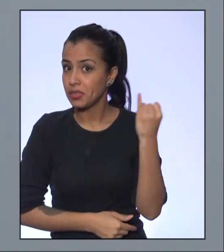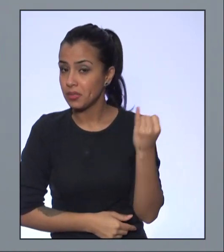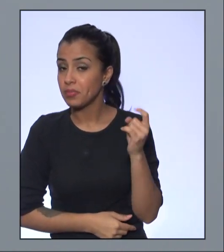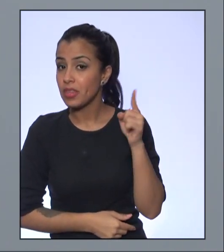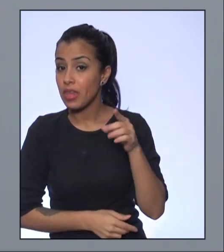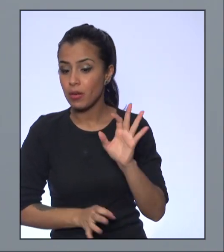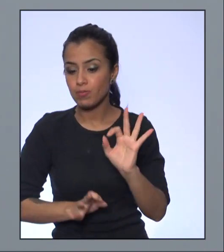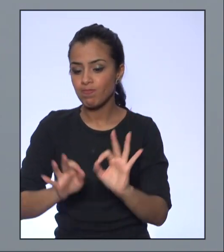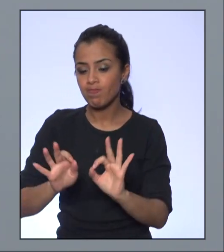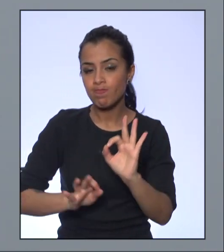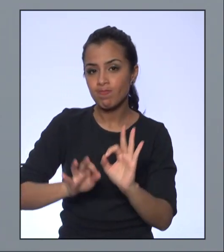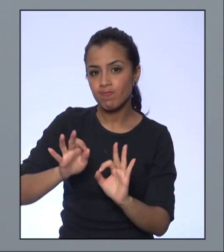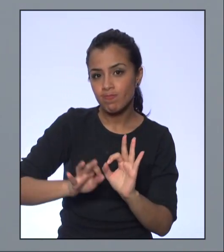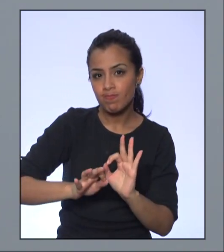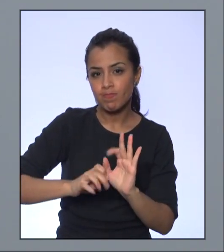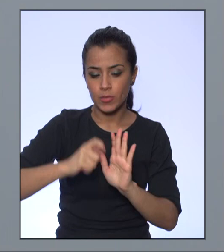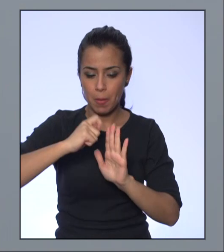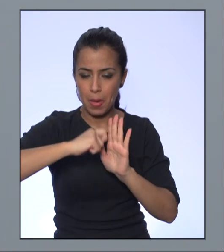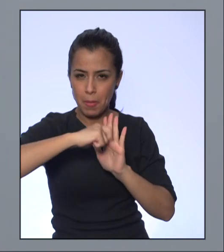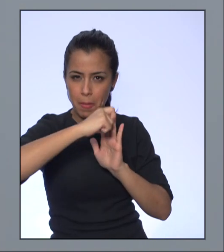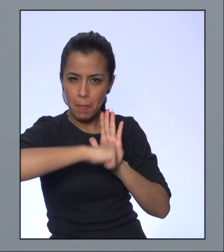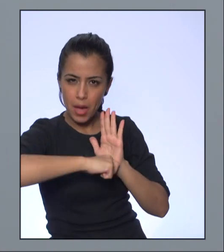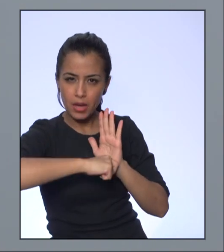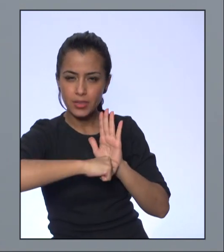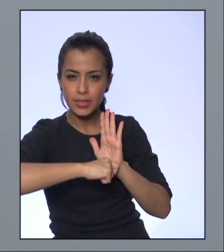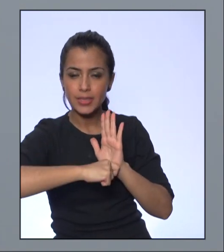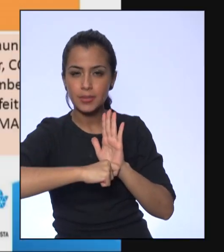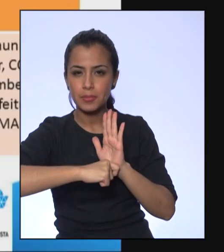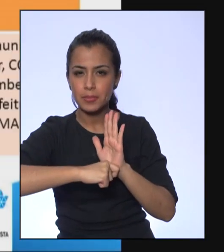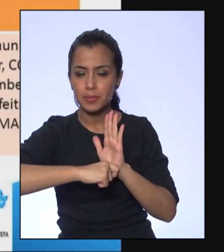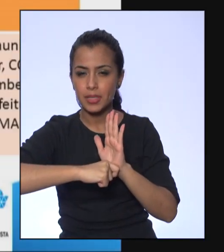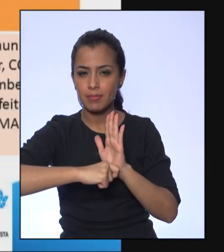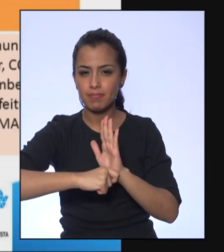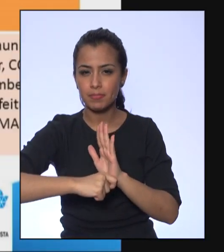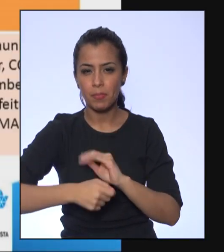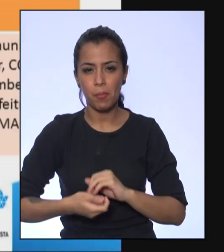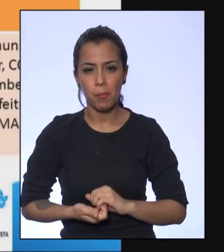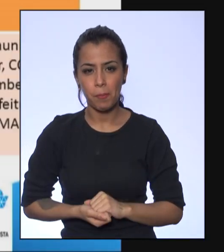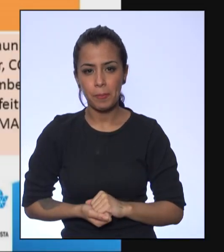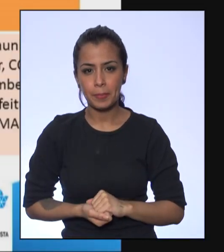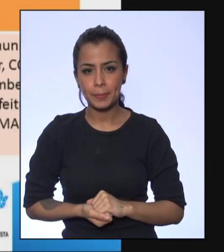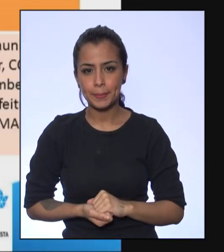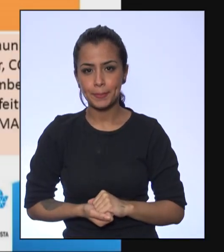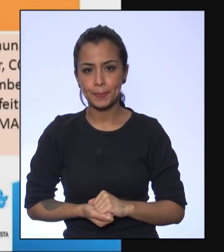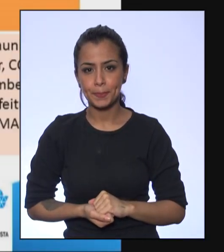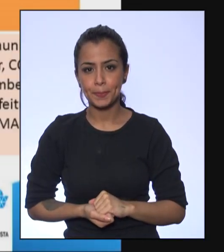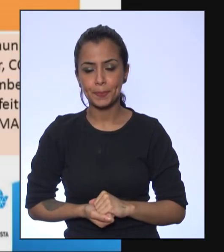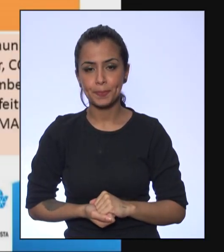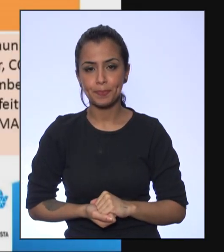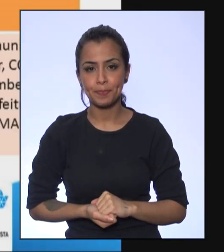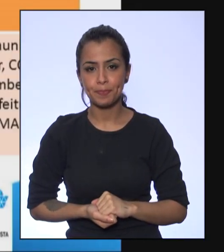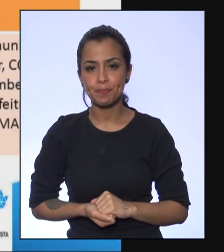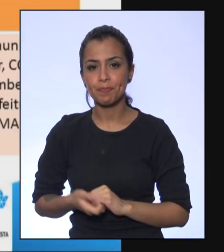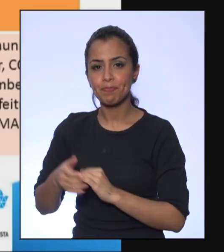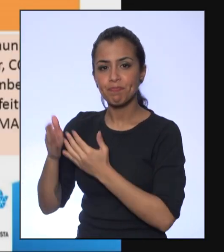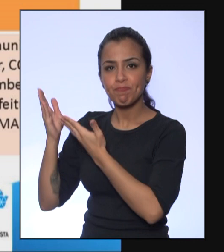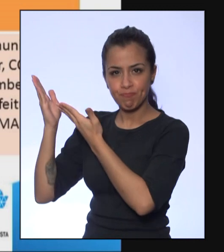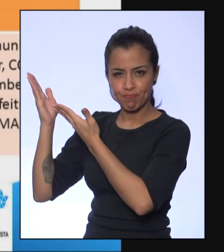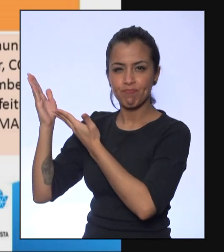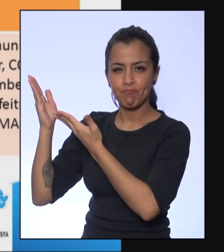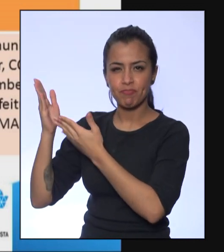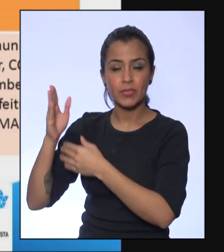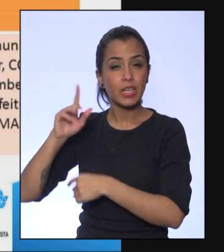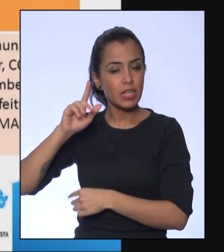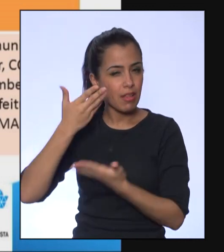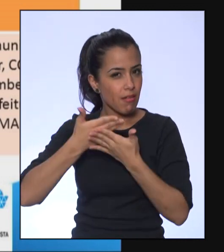elaboração de uma agenda de sustentabilidade para a área. Nossa, o que seria isso? Isso a gente vai aprender numa